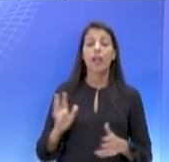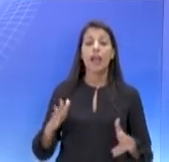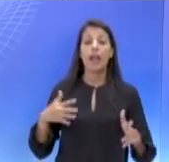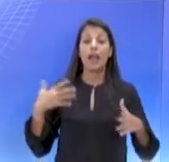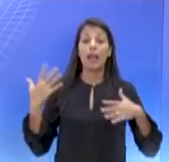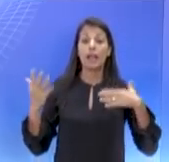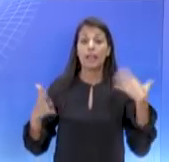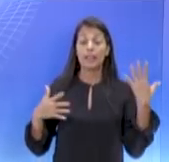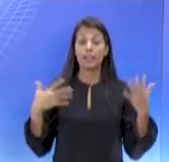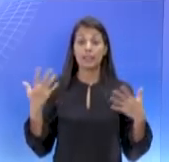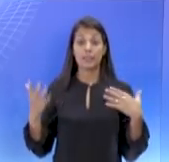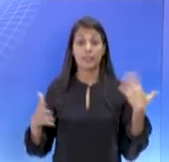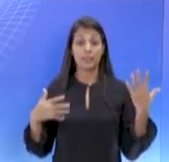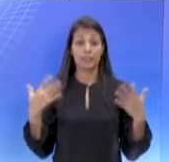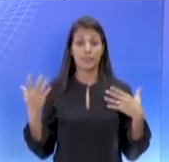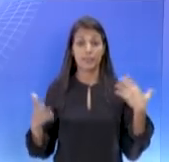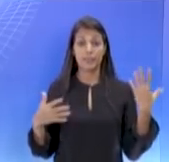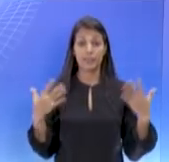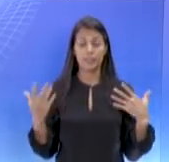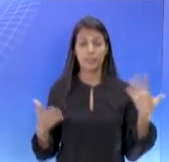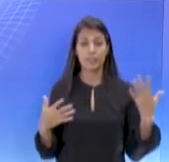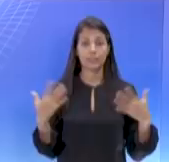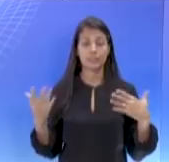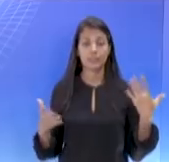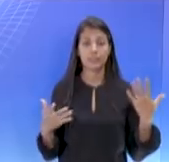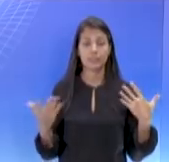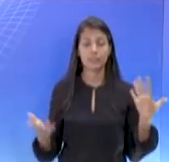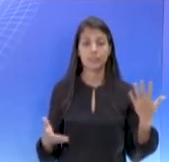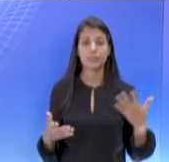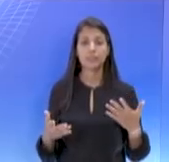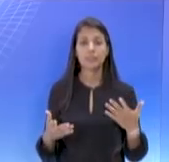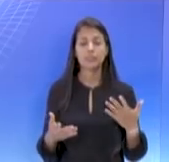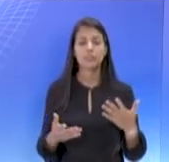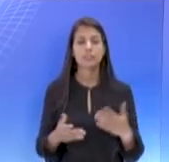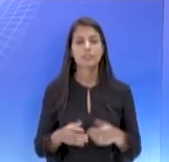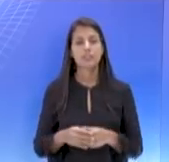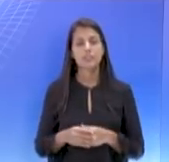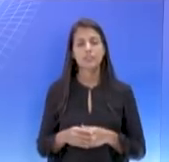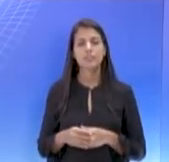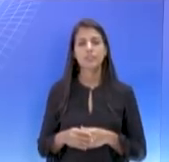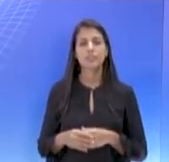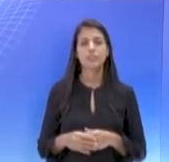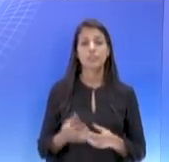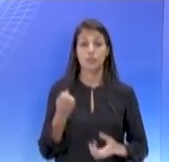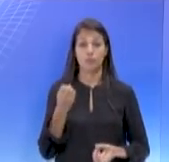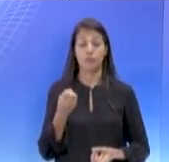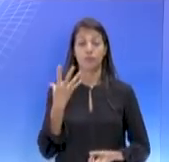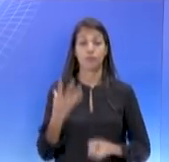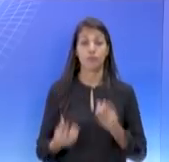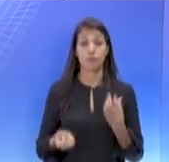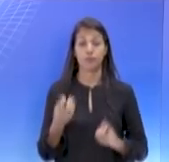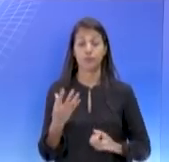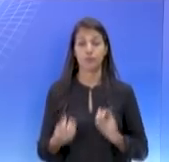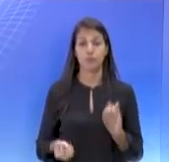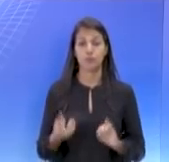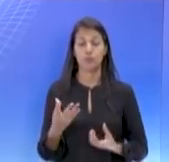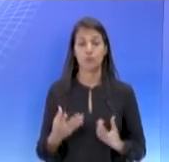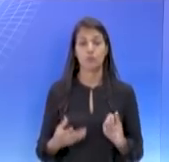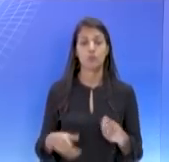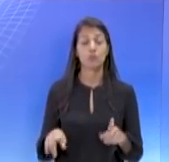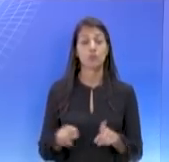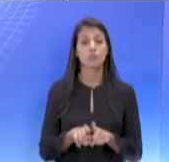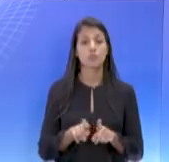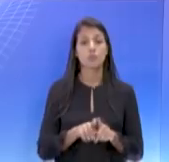de dedos carbonizados. Vamos, ateiem fogo as estantes das bibliotecas, desviem o curso